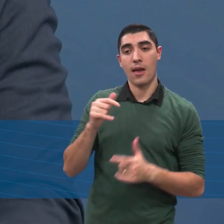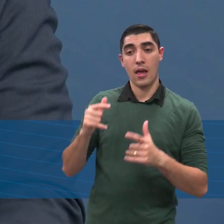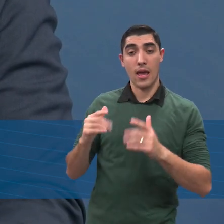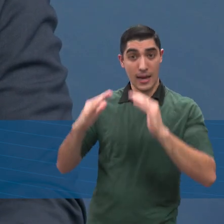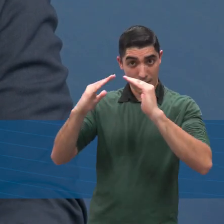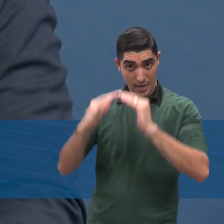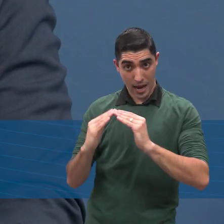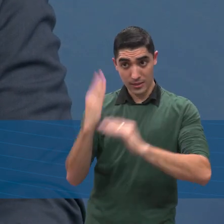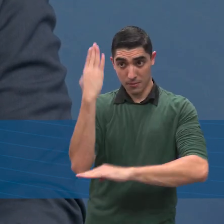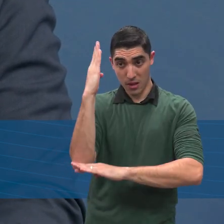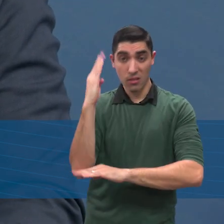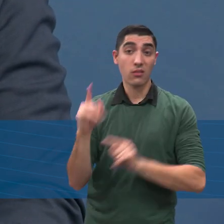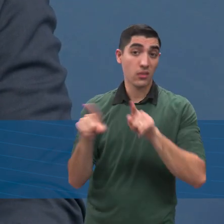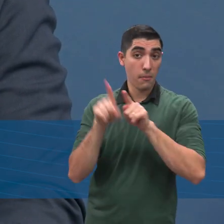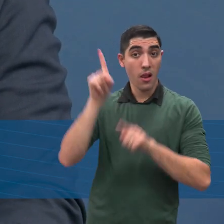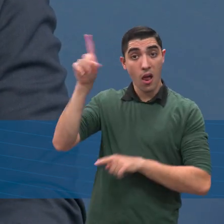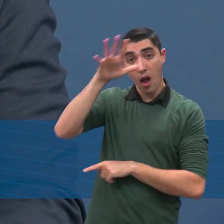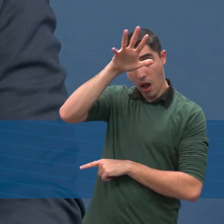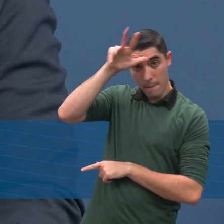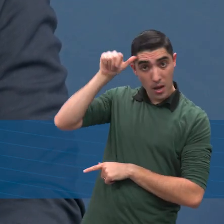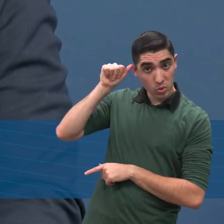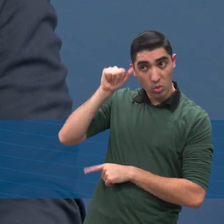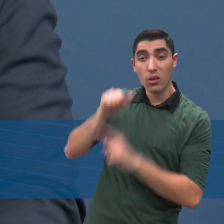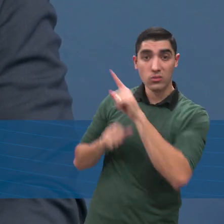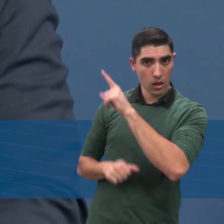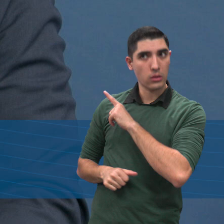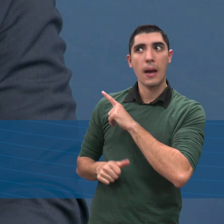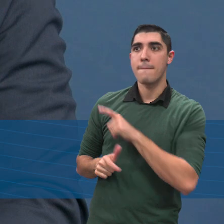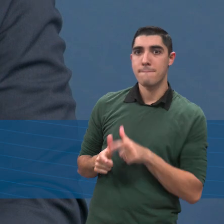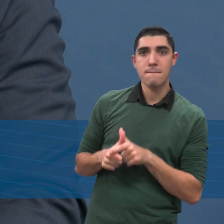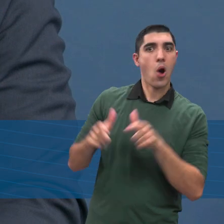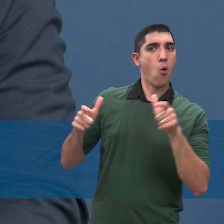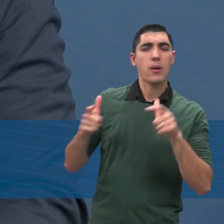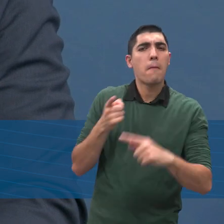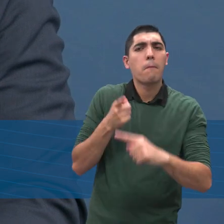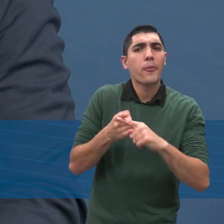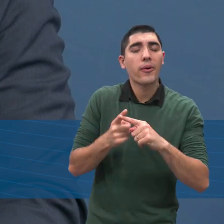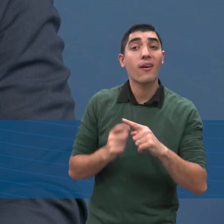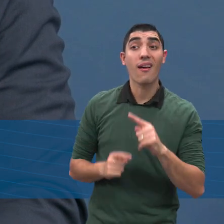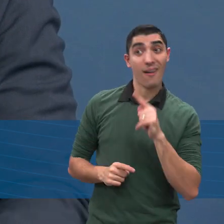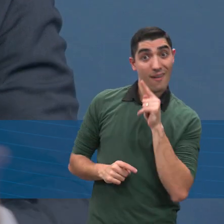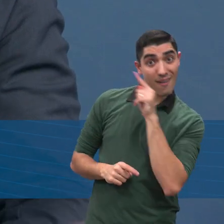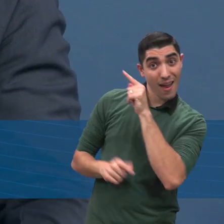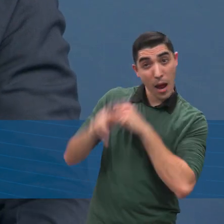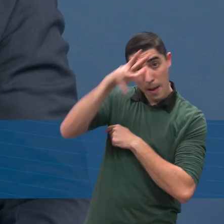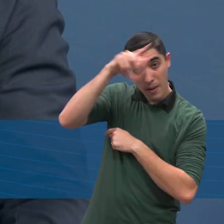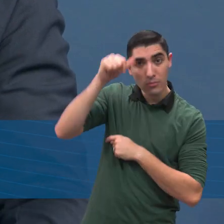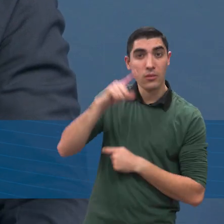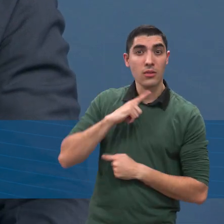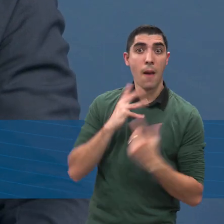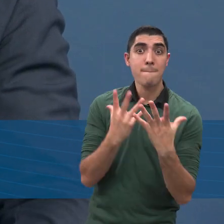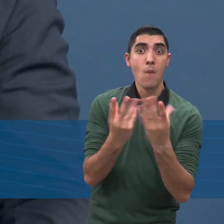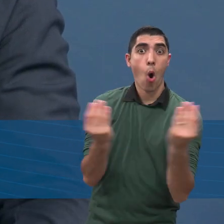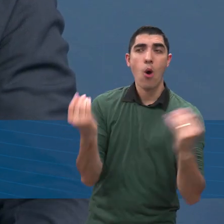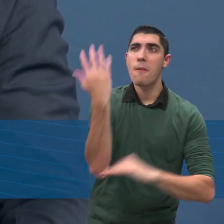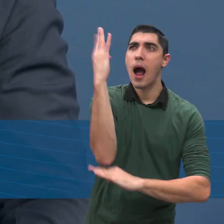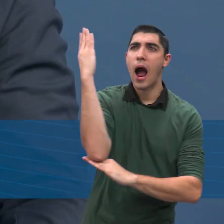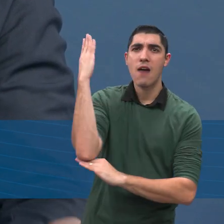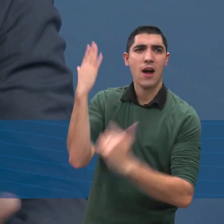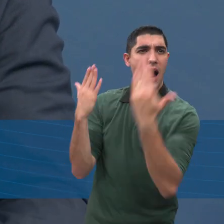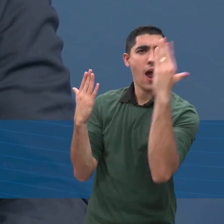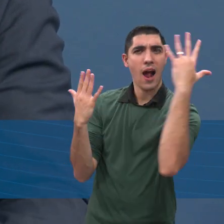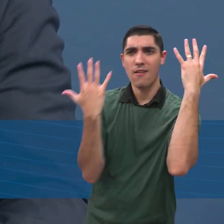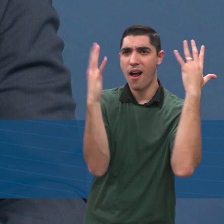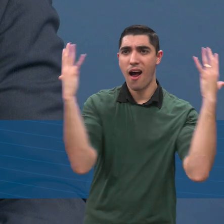madeira no Amazonas, né? Por quê? Porque a madeira lá é abundante e como é que você vai